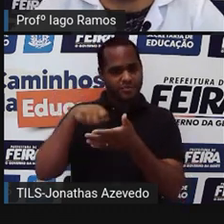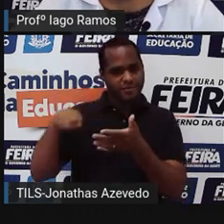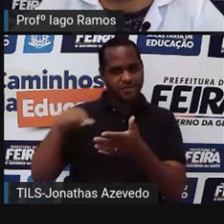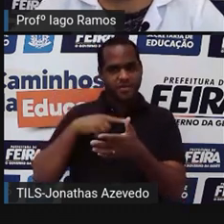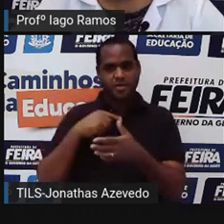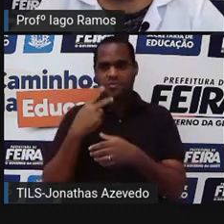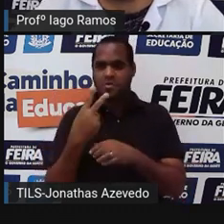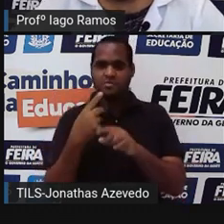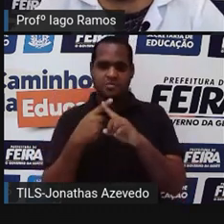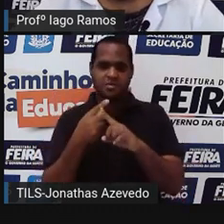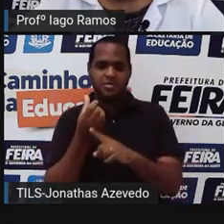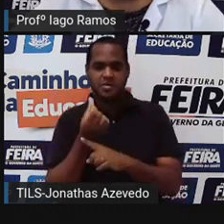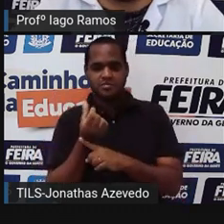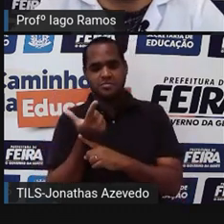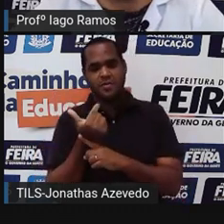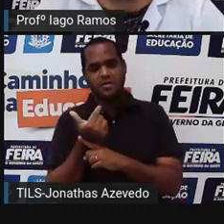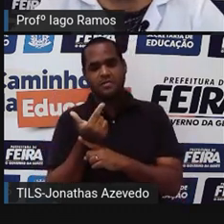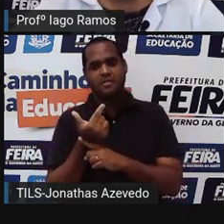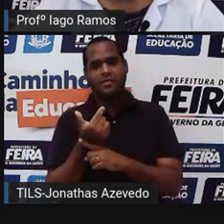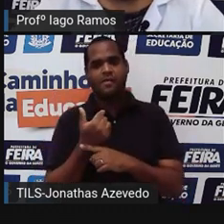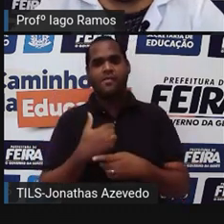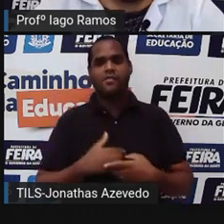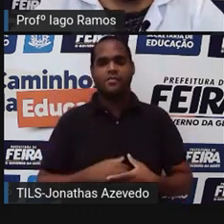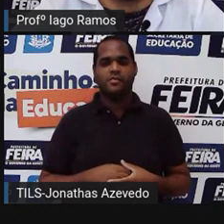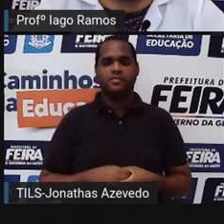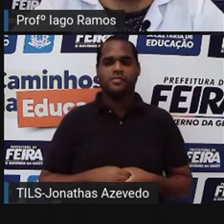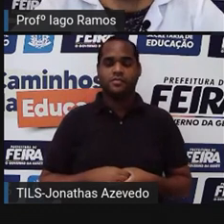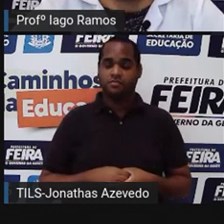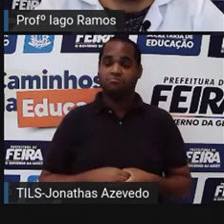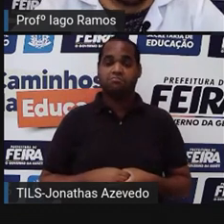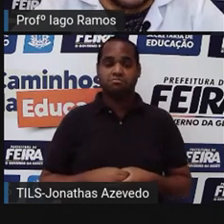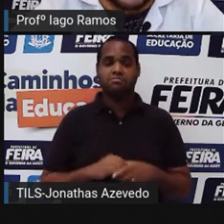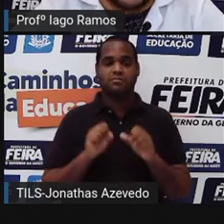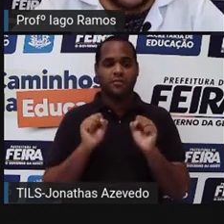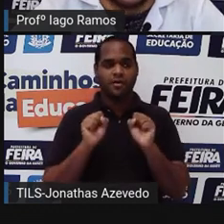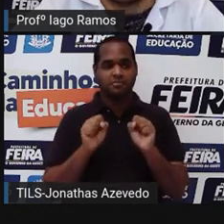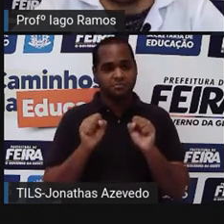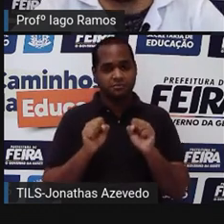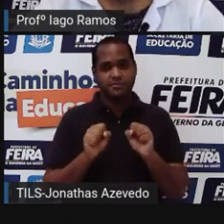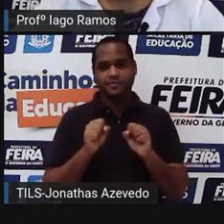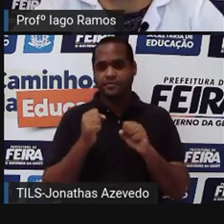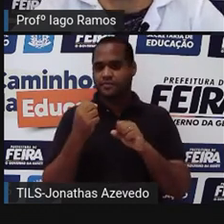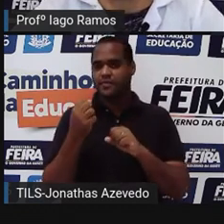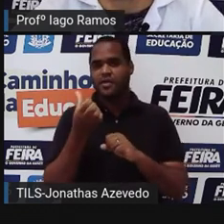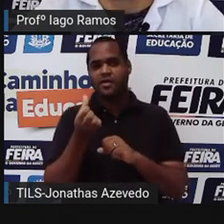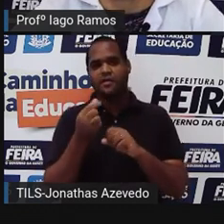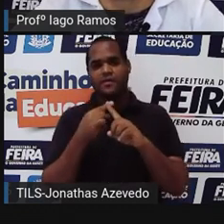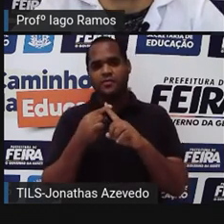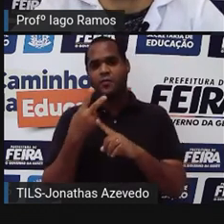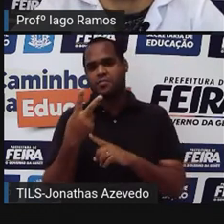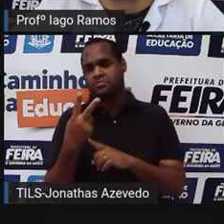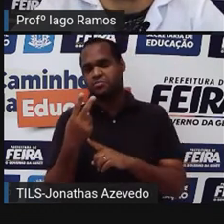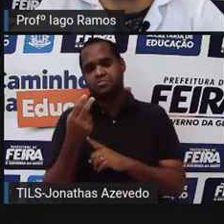vezes 6. Tá? 2 vezes 6 dá 12. Certo?